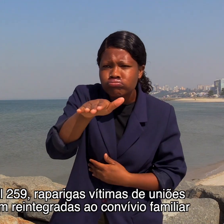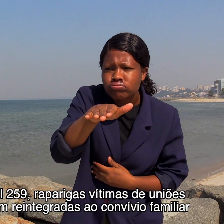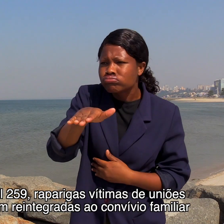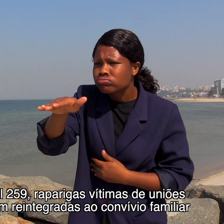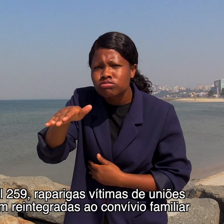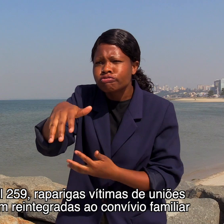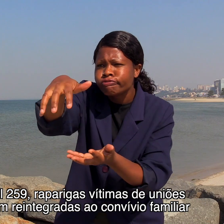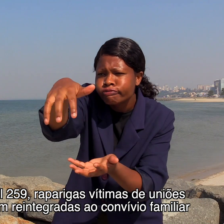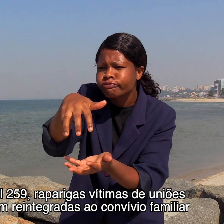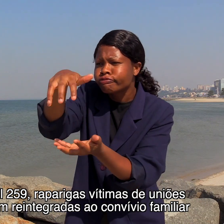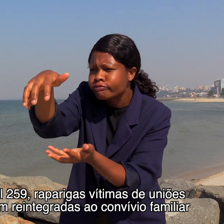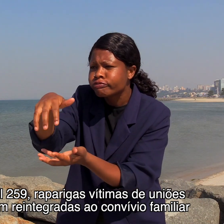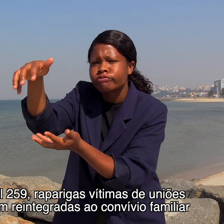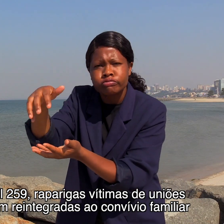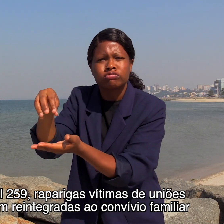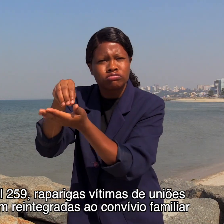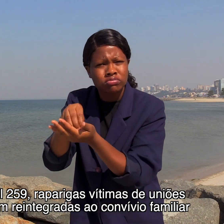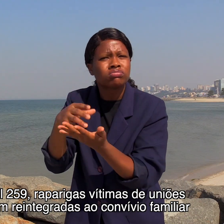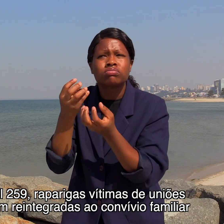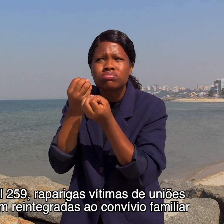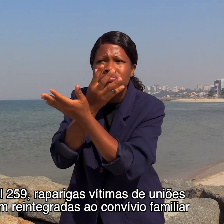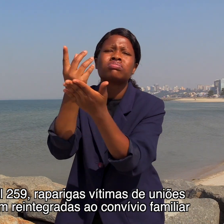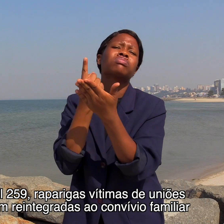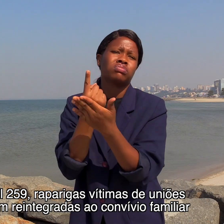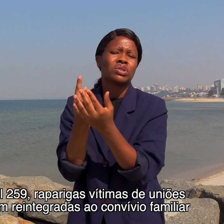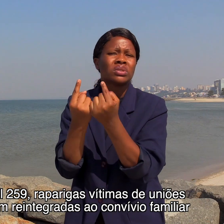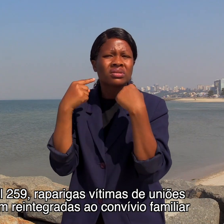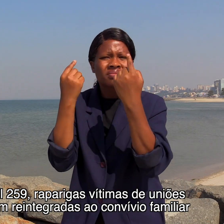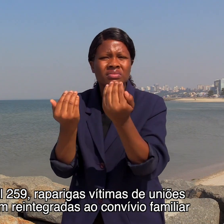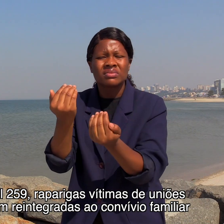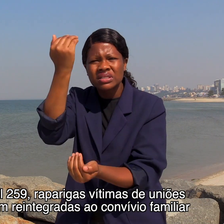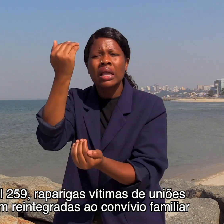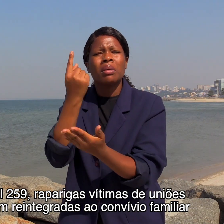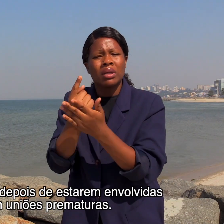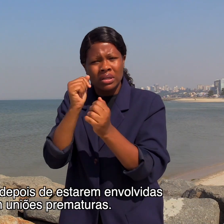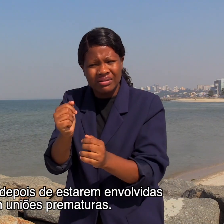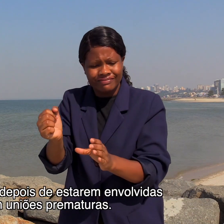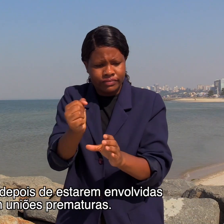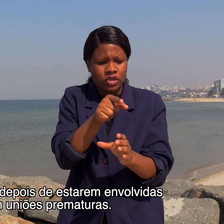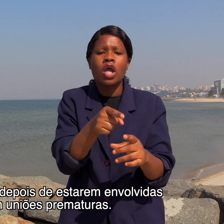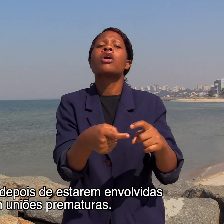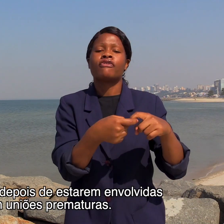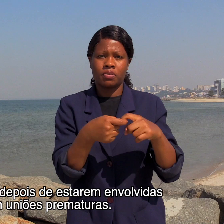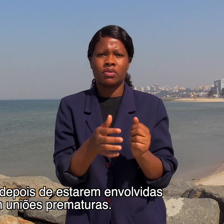2.259 raparigas vítimas de uniões prematuras foram reintegradas ao convívio familiar